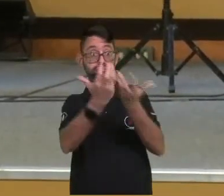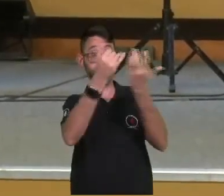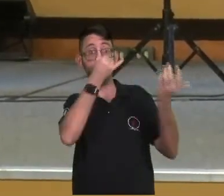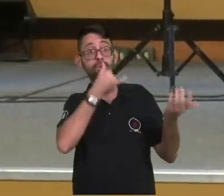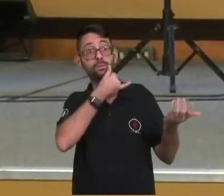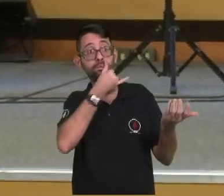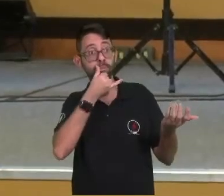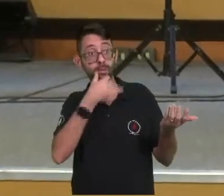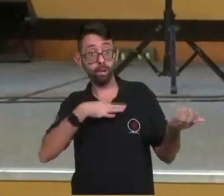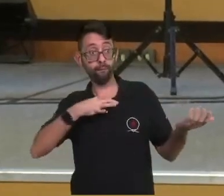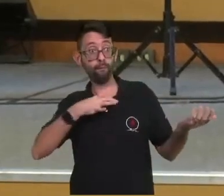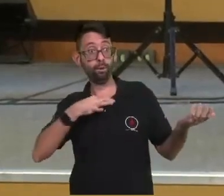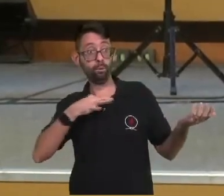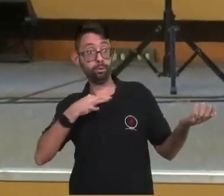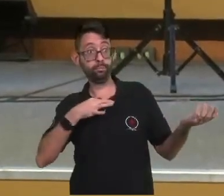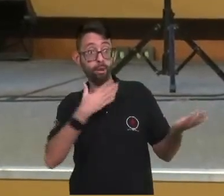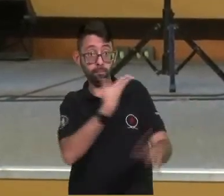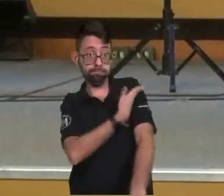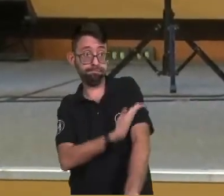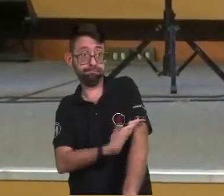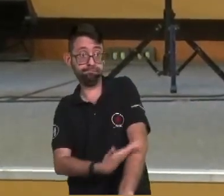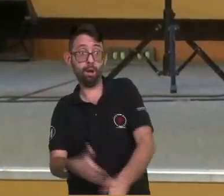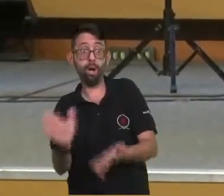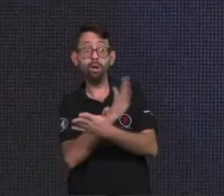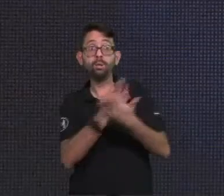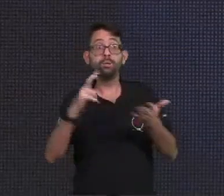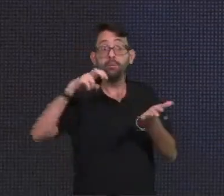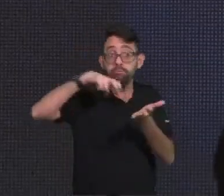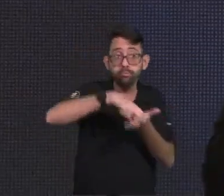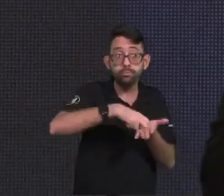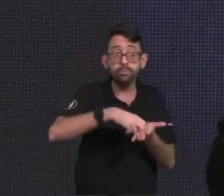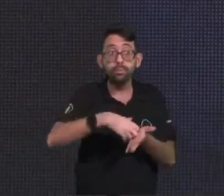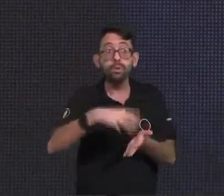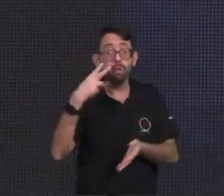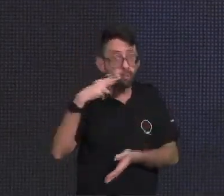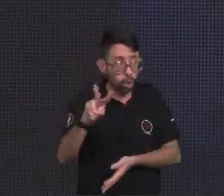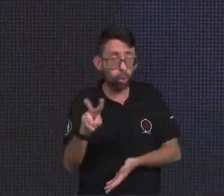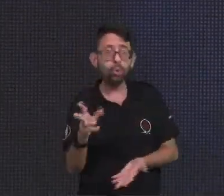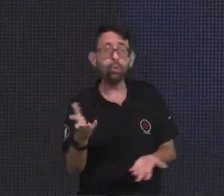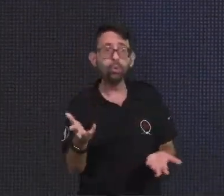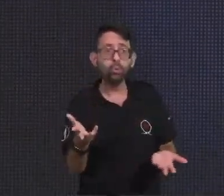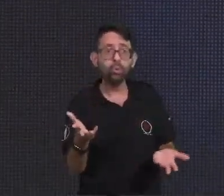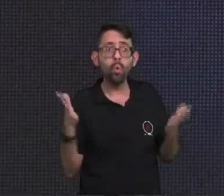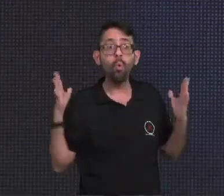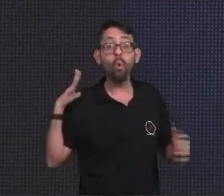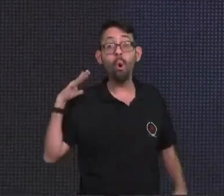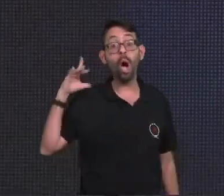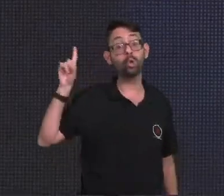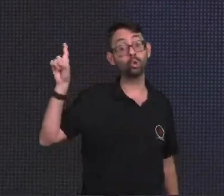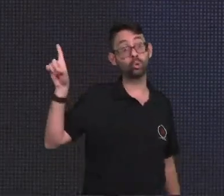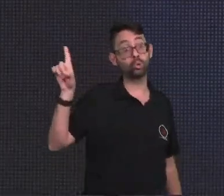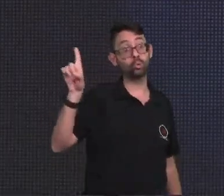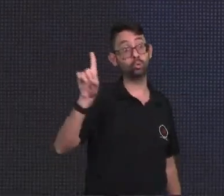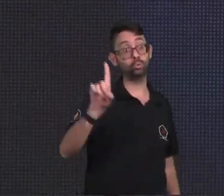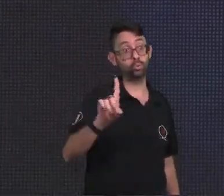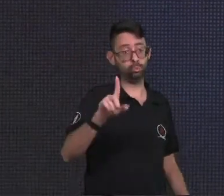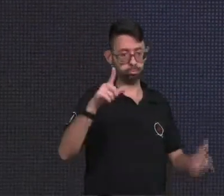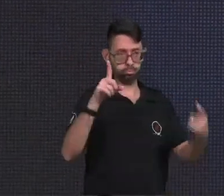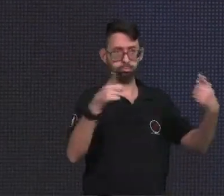branco. Alguns ajoelhados, maluco. Mas veio um anjo, meu irmão. Pensa no matador.